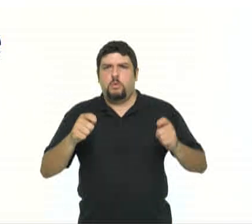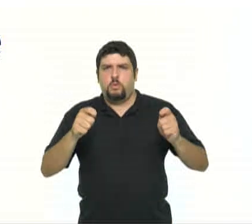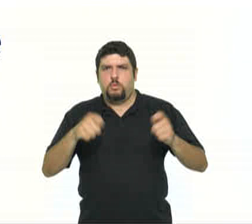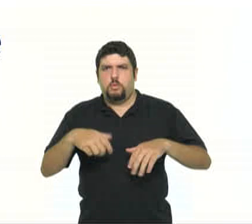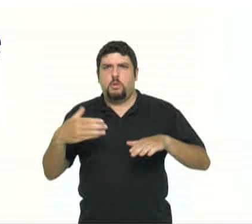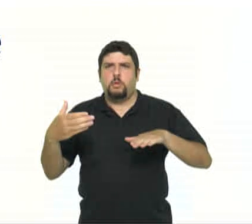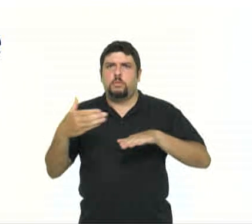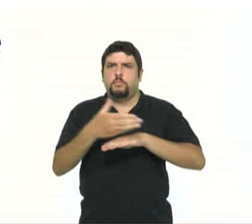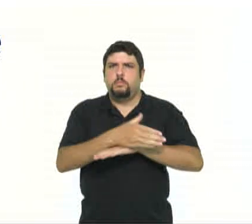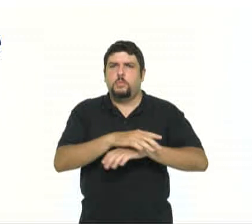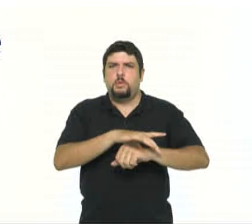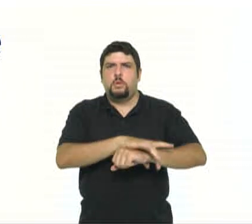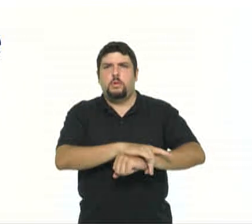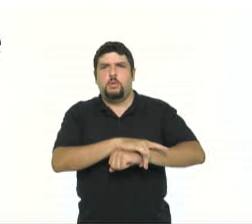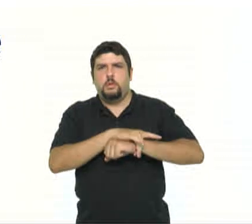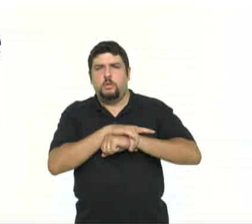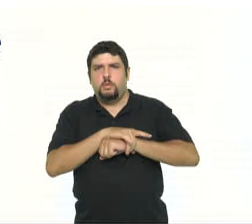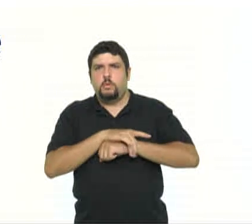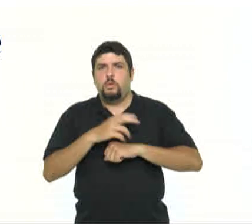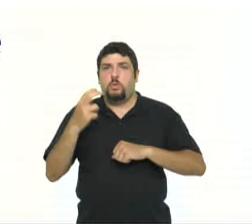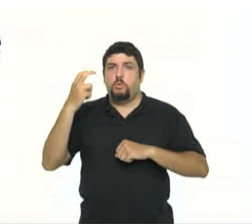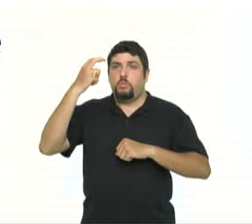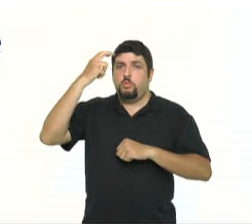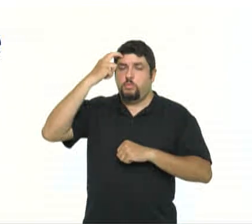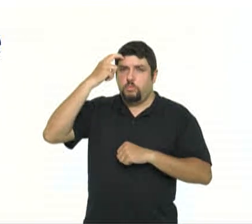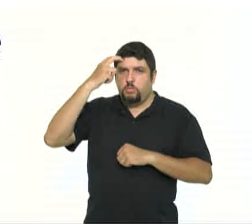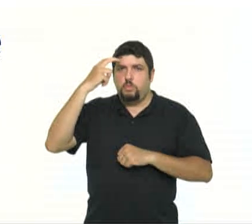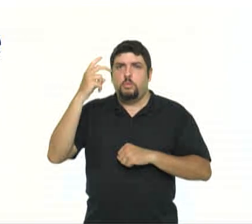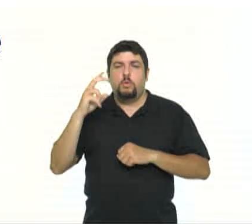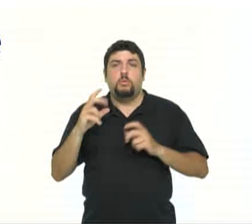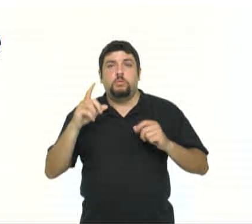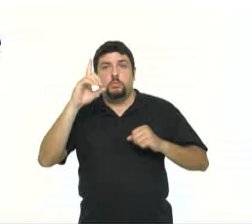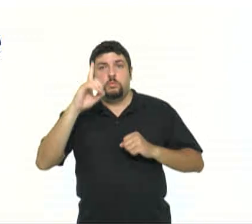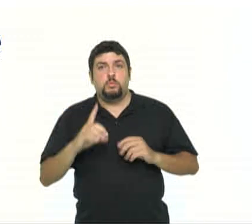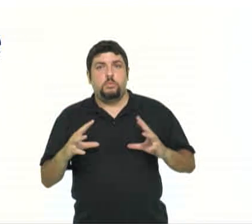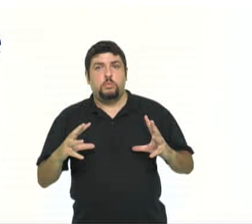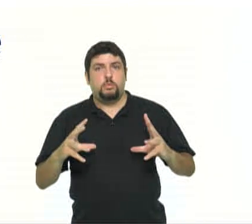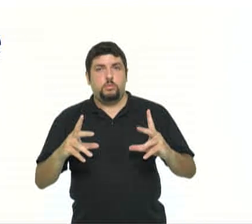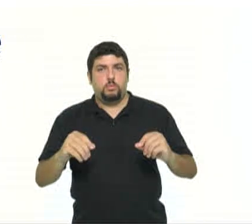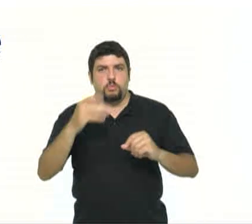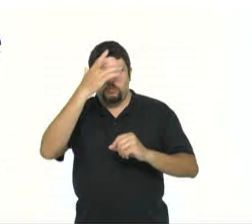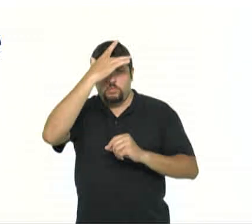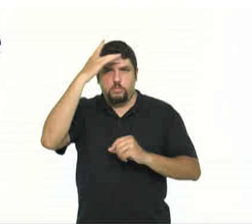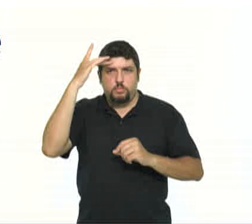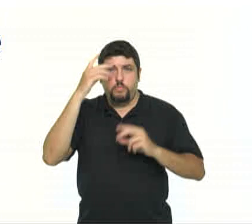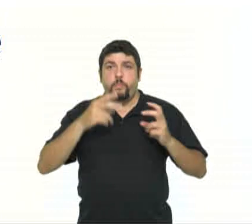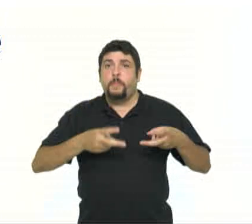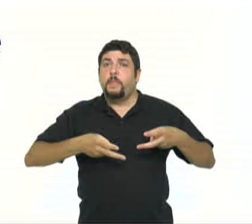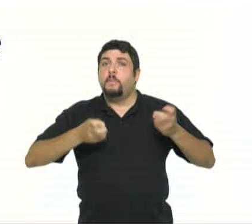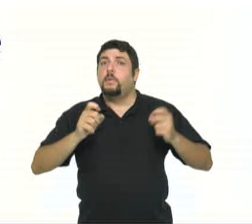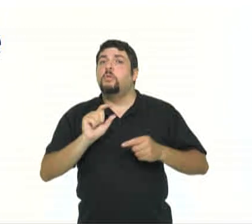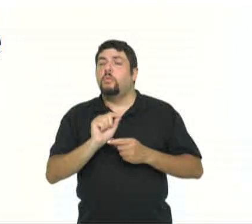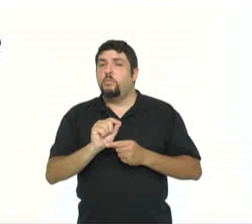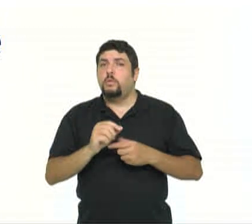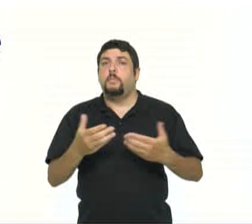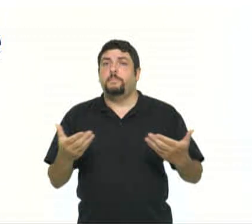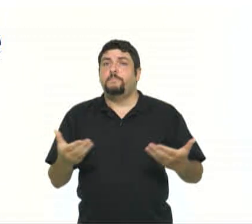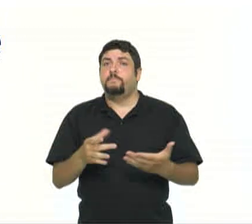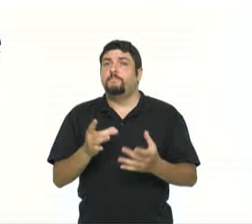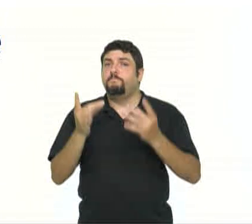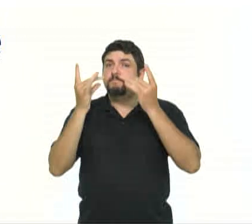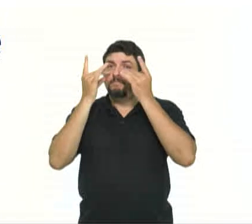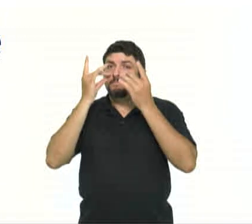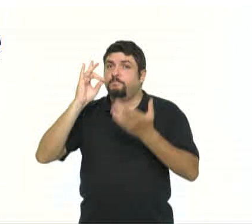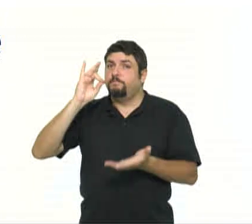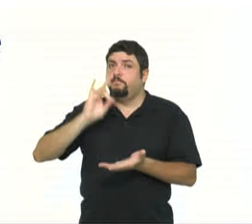à cultura como direito de todos os cidadãos, percebe-se que, na atual realidade